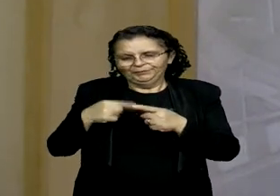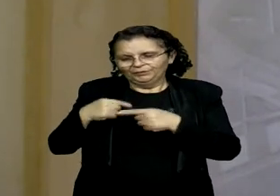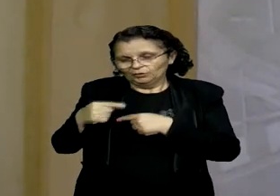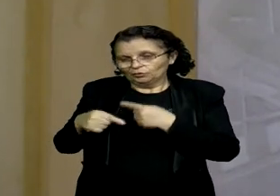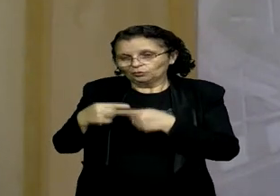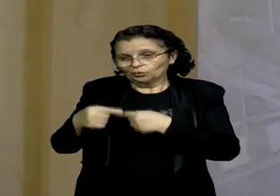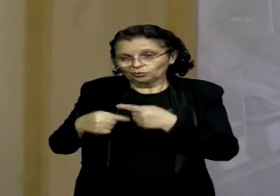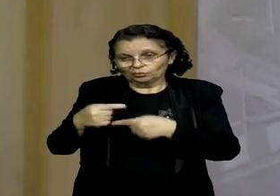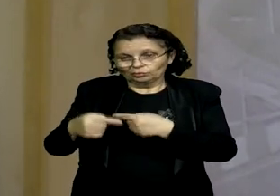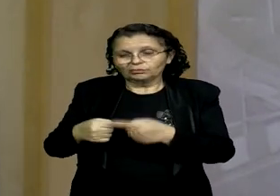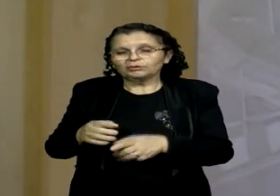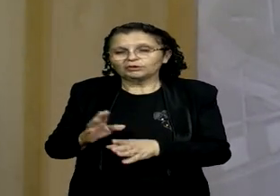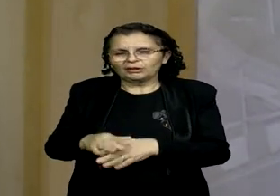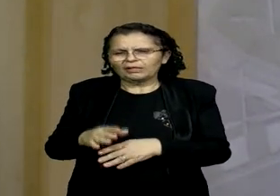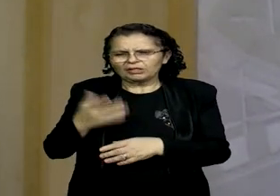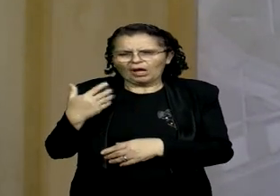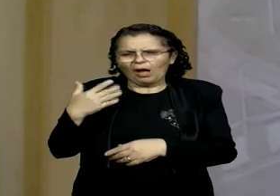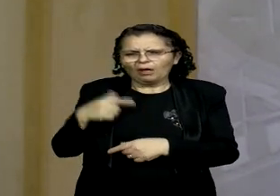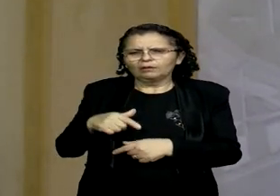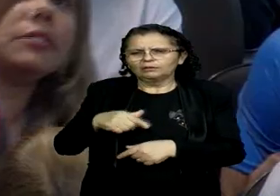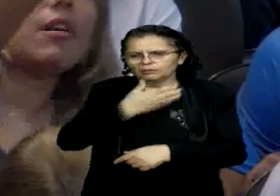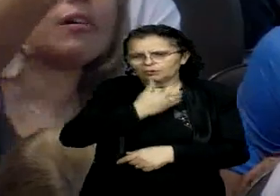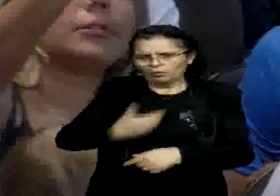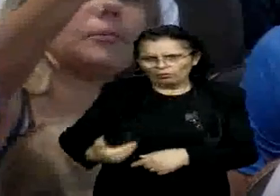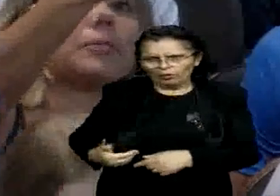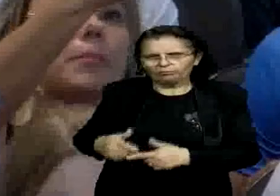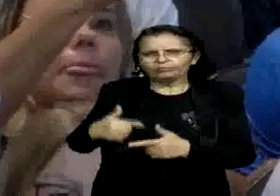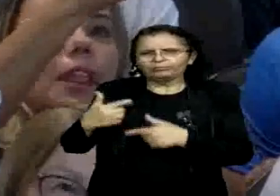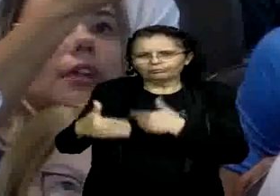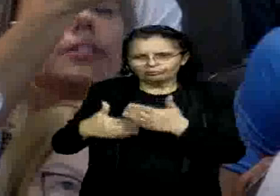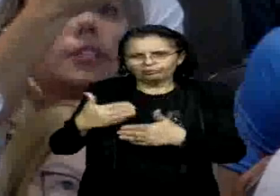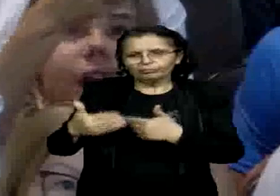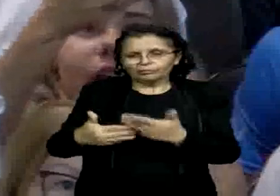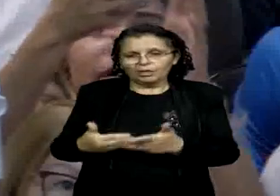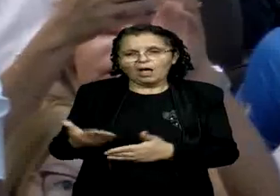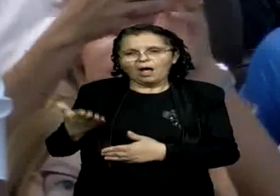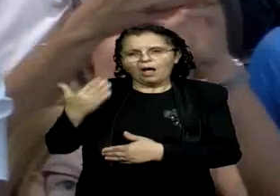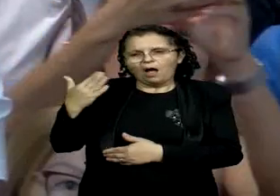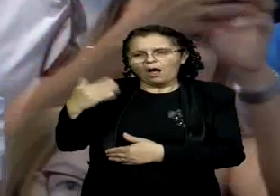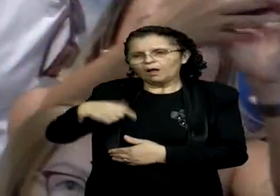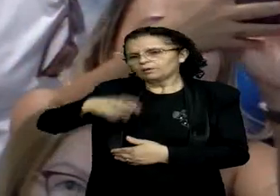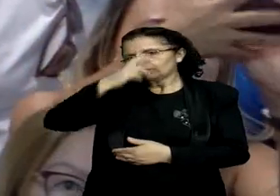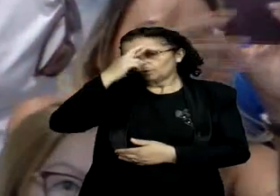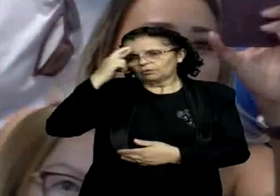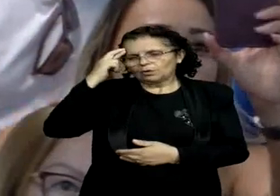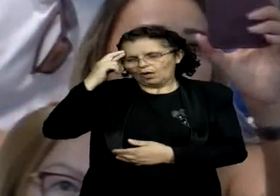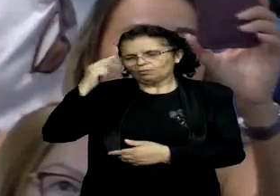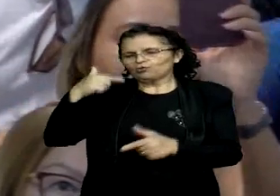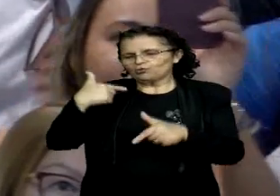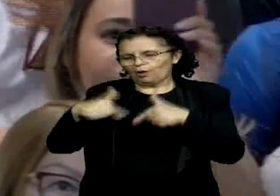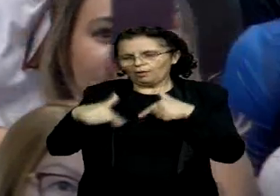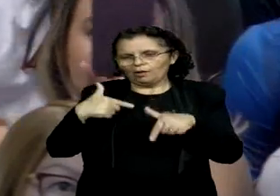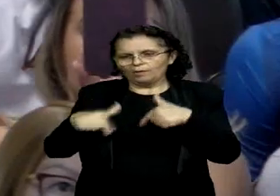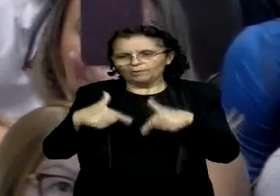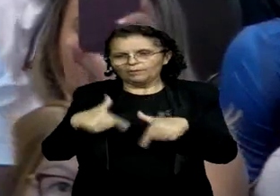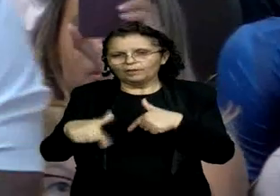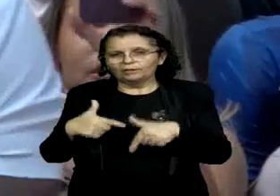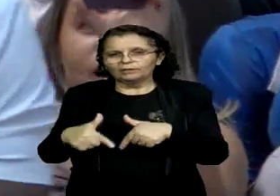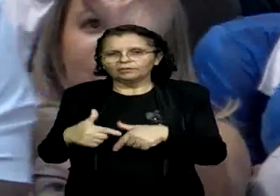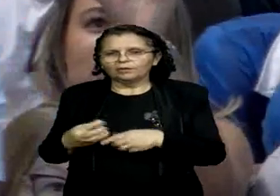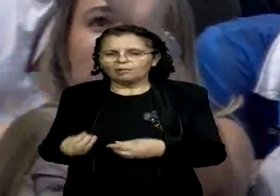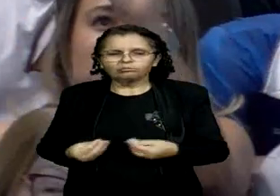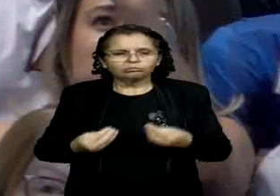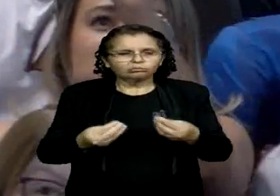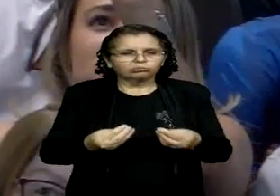que eu conheço de outras gestões antes da gestão do Rogério, e sempre pela